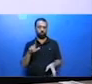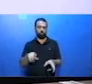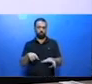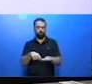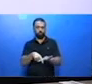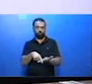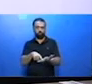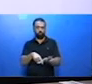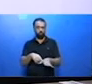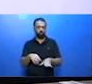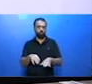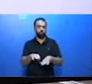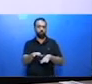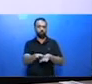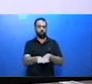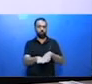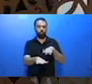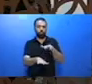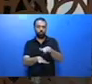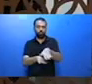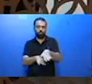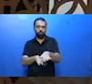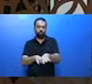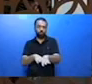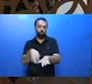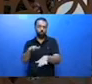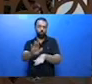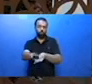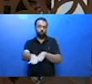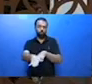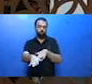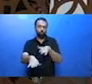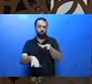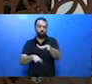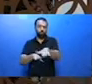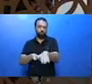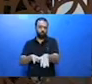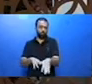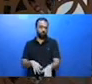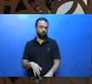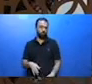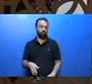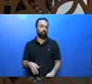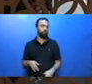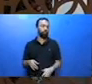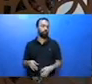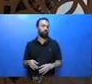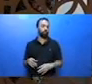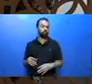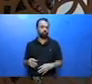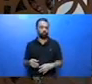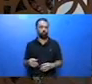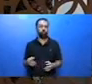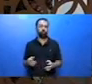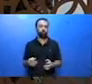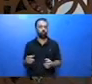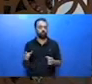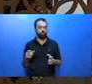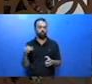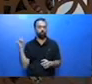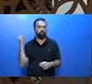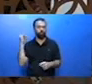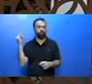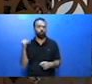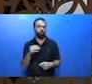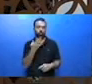eu posso trabalhar a percepção de noção espacial, a questão da criança se perceber no